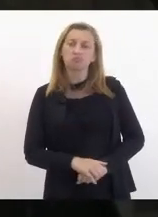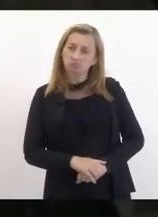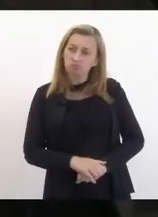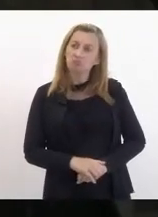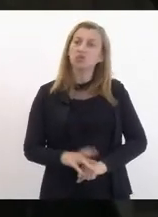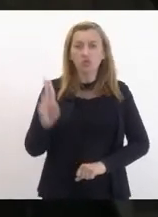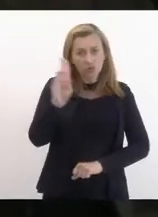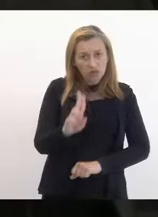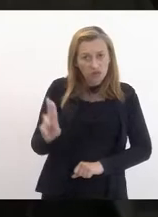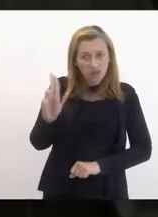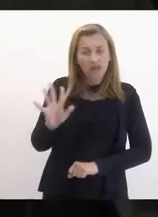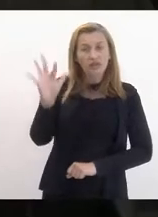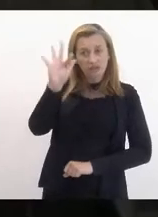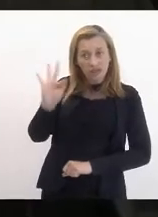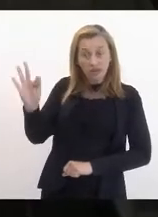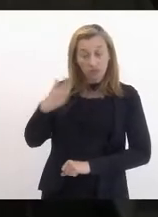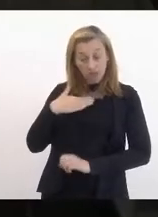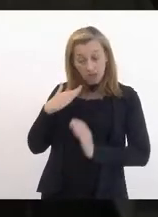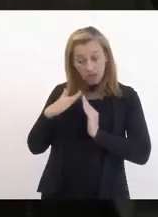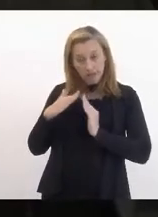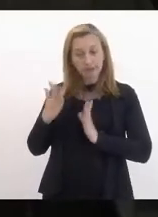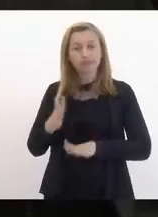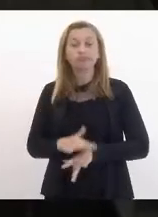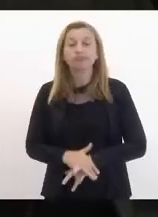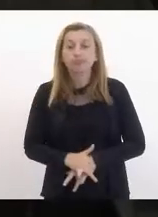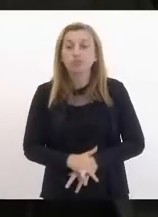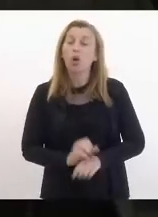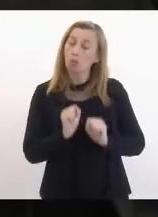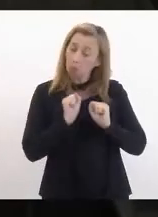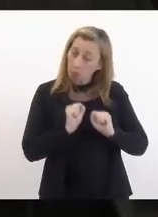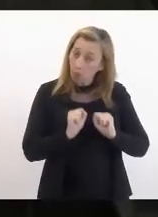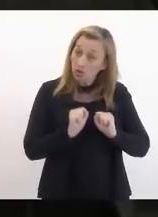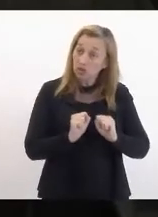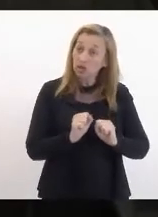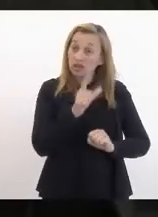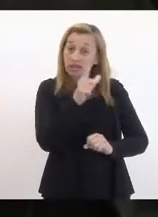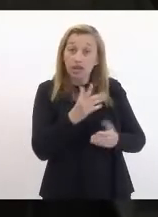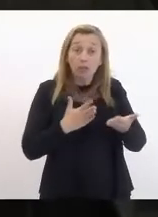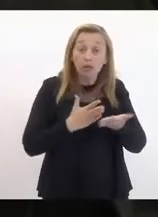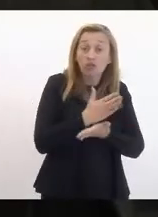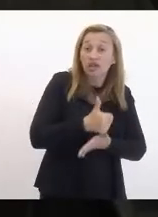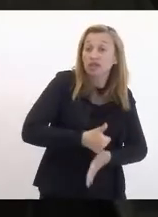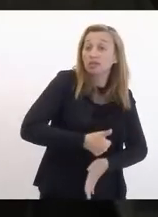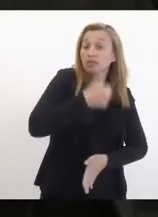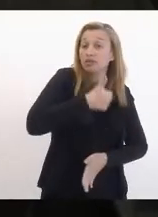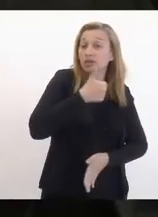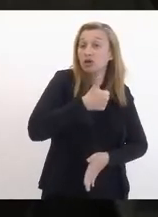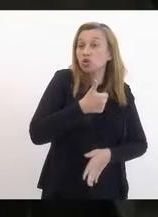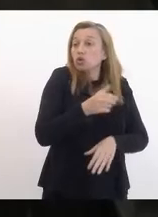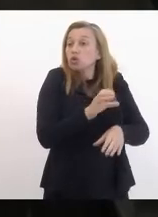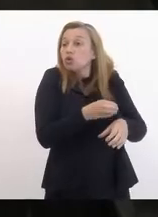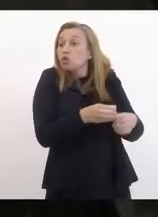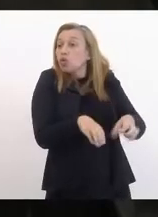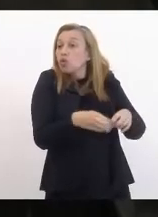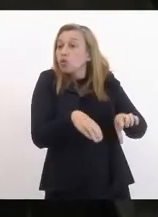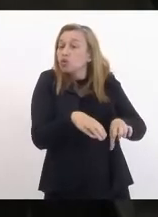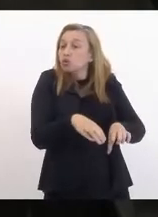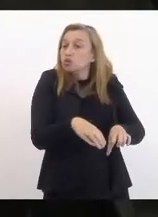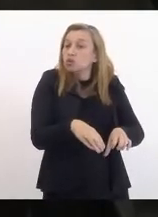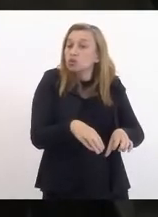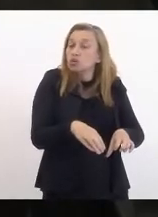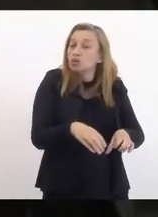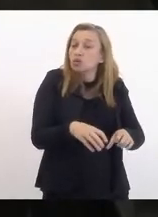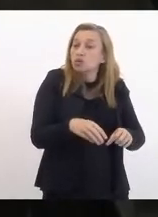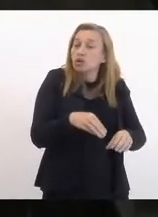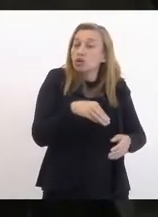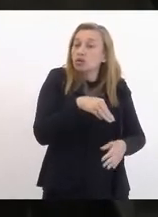da Universidade Federal Fluminense, a minha casa. Poderia ser o aprovado em primeiro lugar no concurso para o